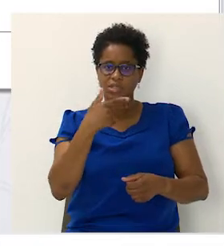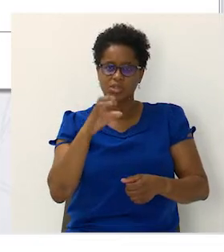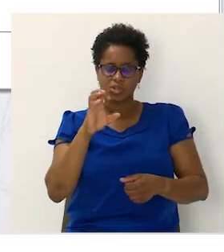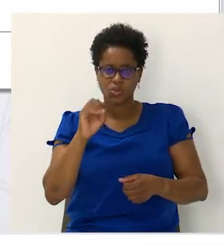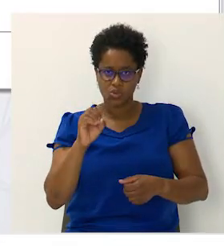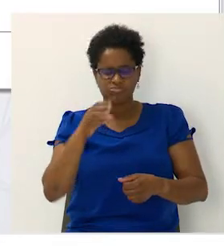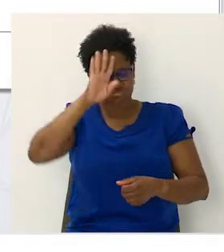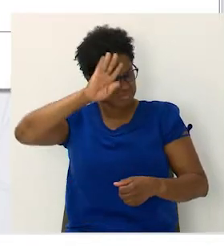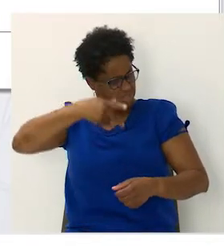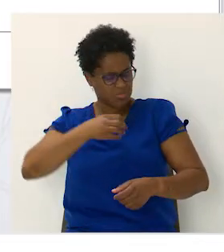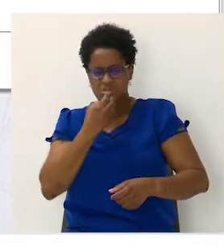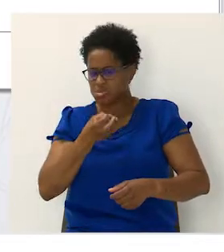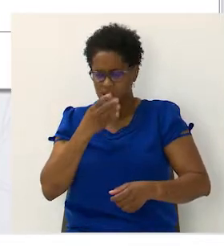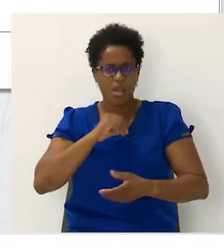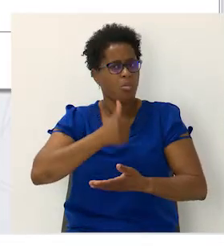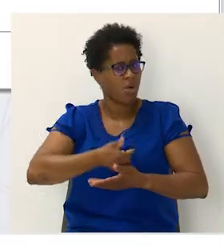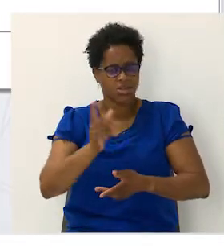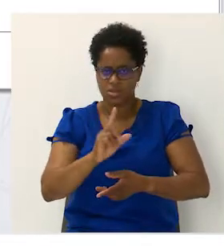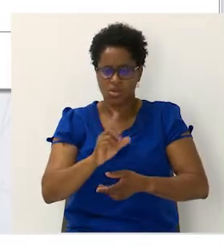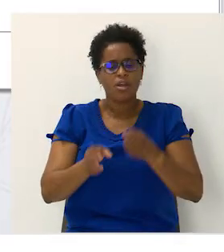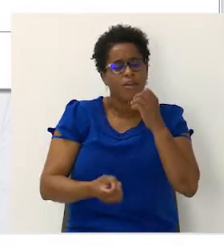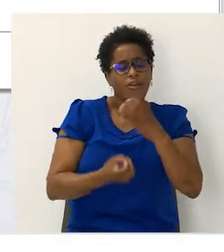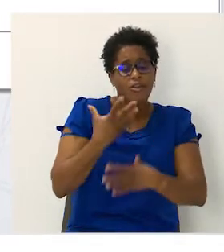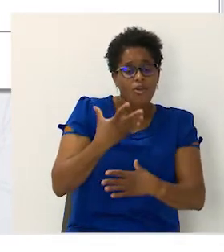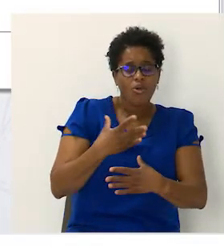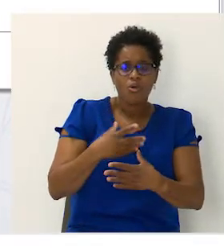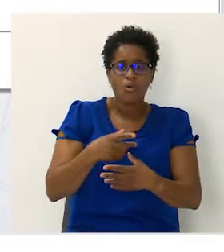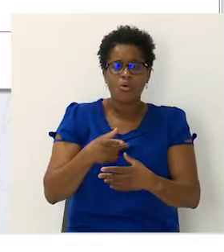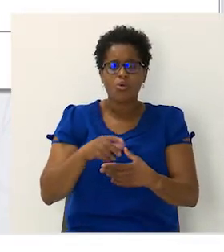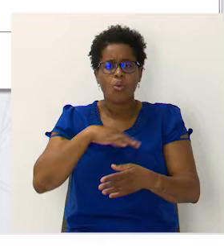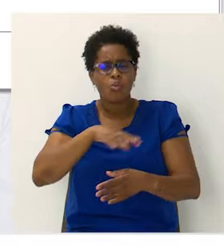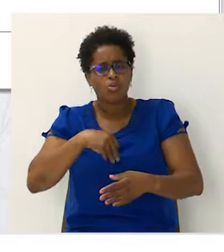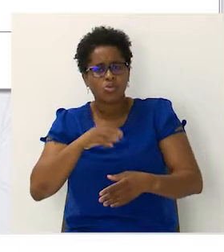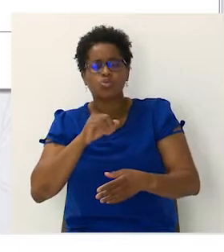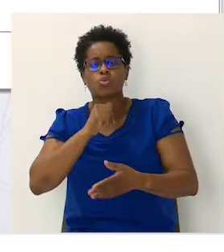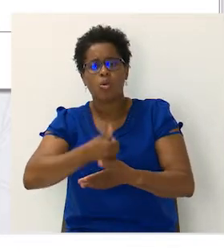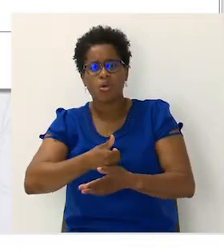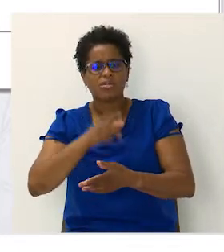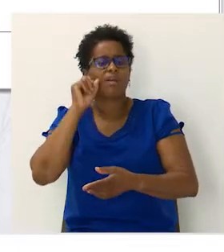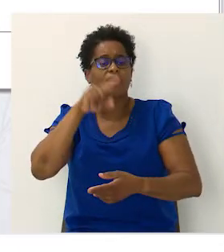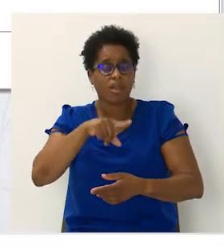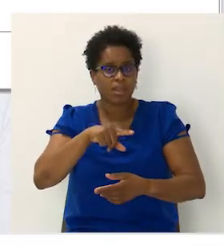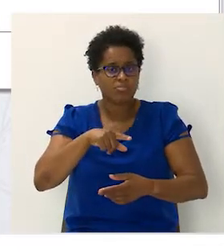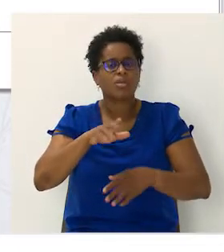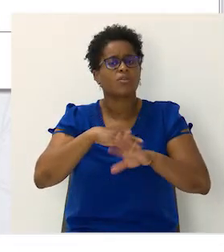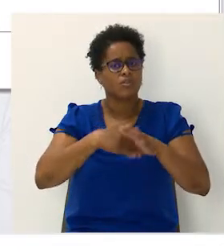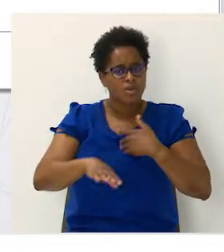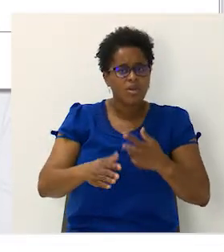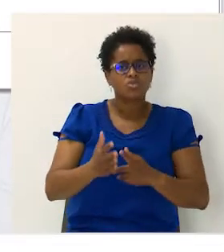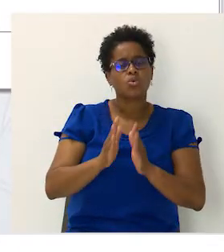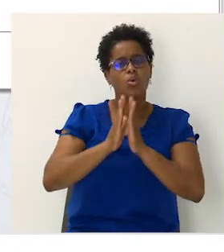sabendo explicar a morte, criou o mundo dos mortos, a quem passou a prestar